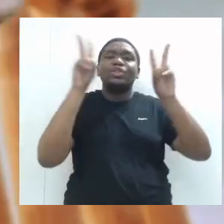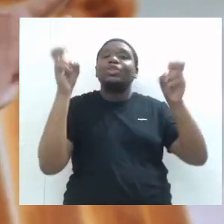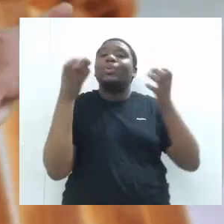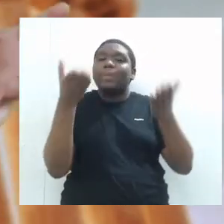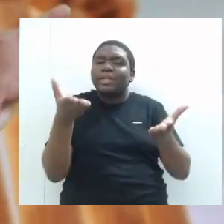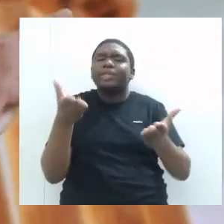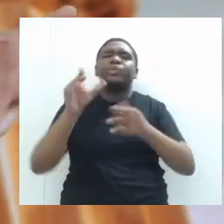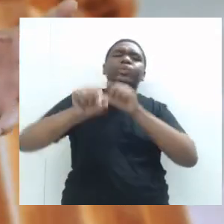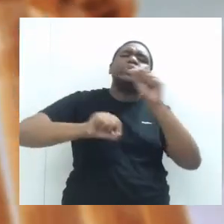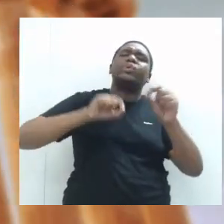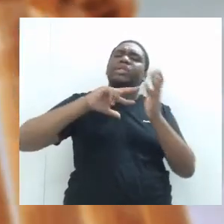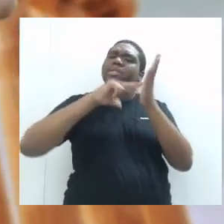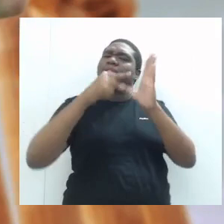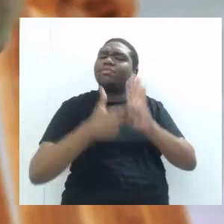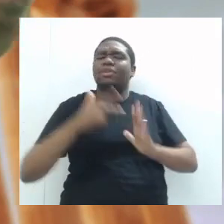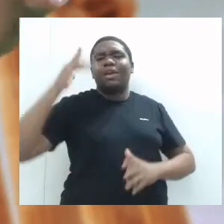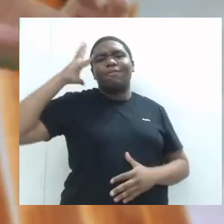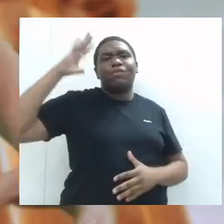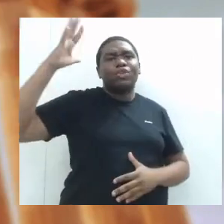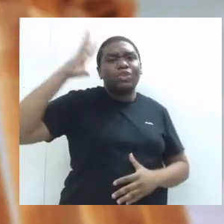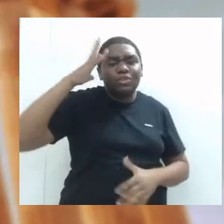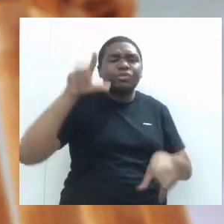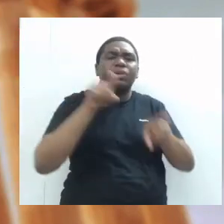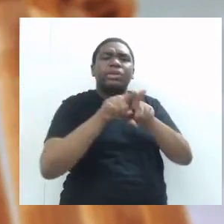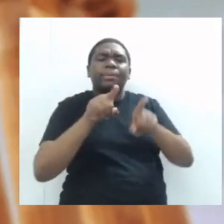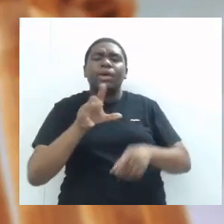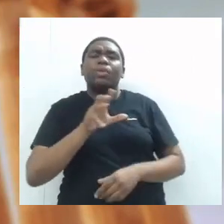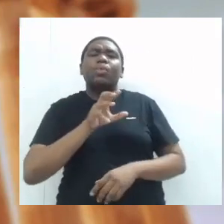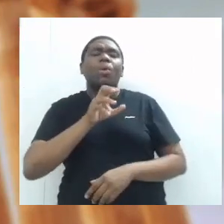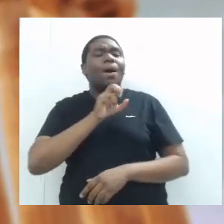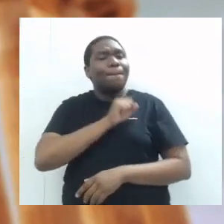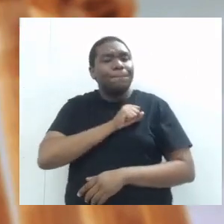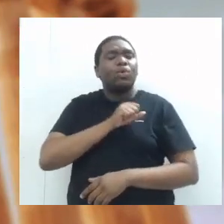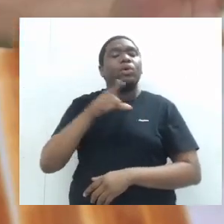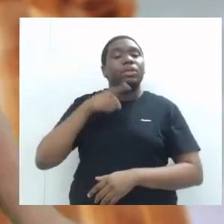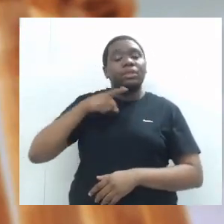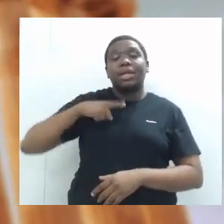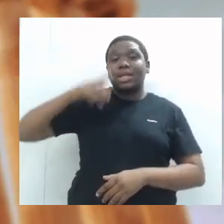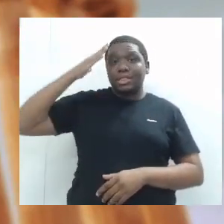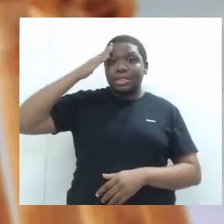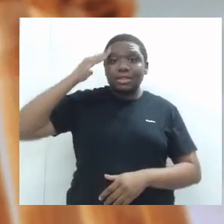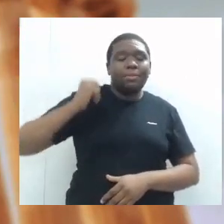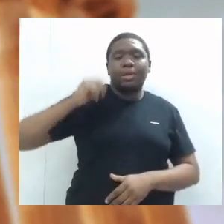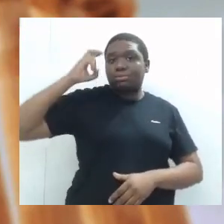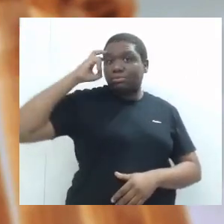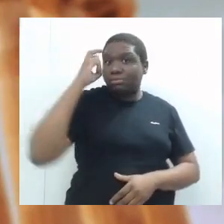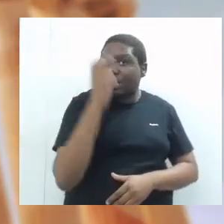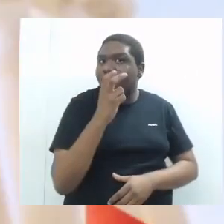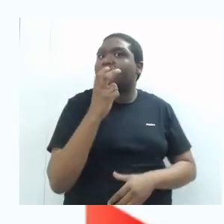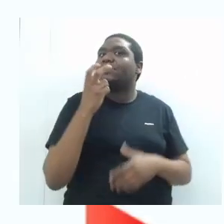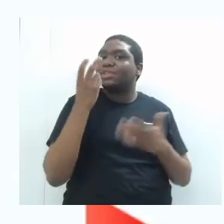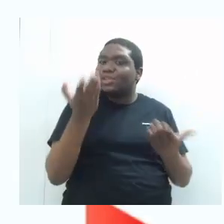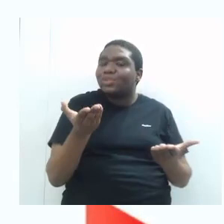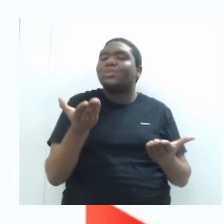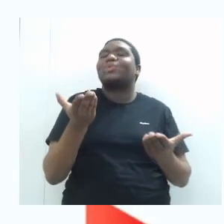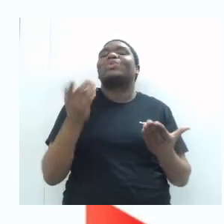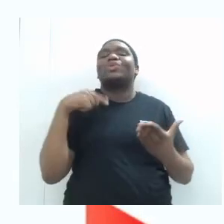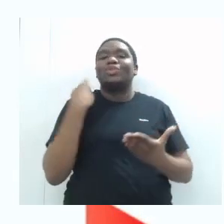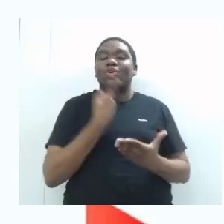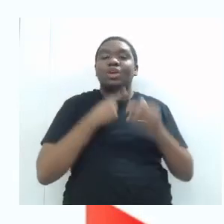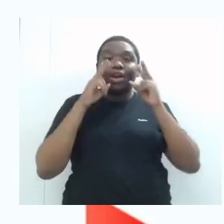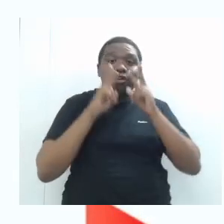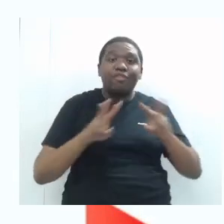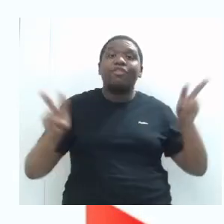a filosofia, esse amor, a sagrada sabedoria? Na tela, nós podemos ver